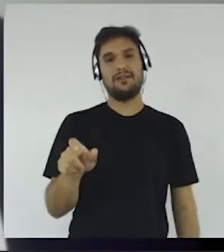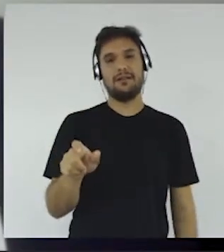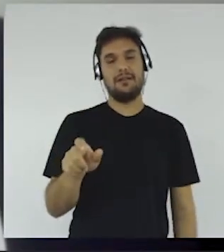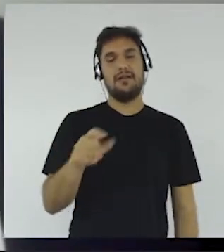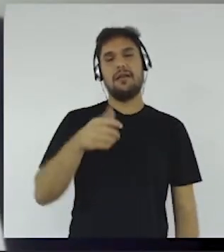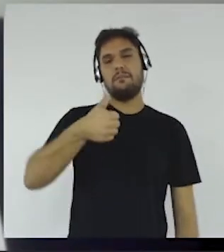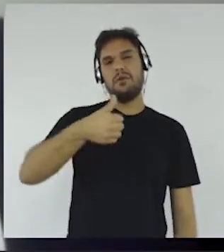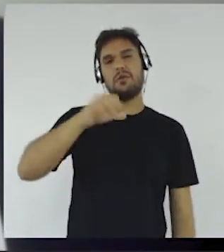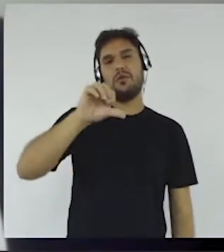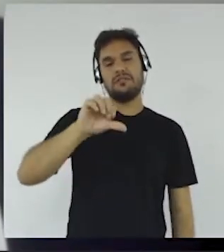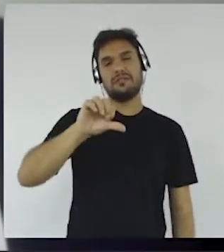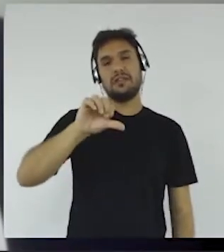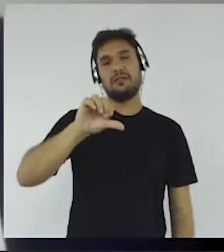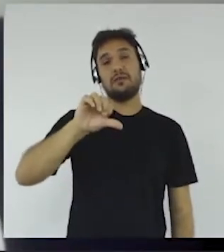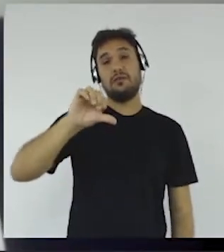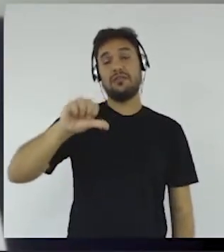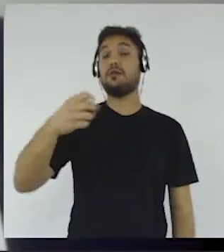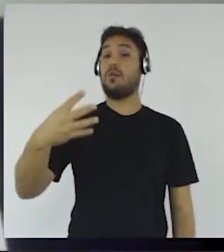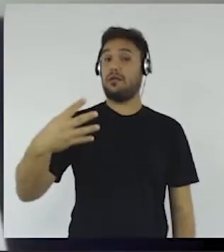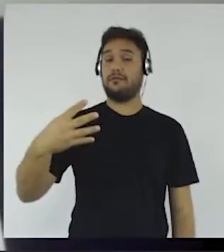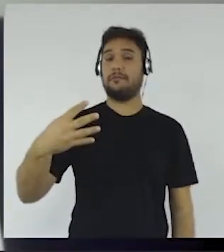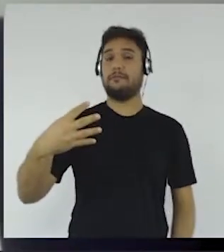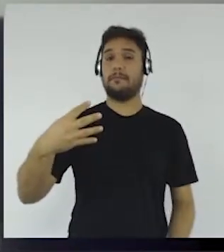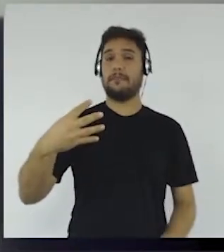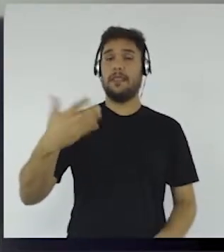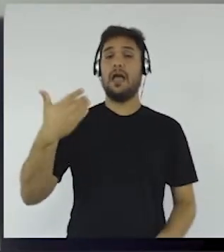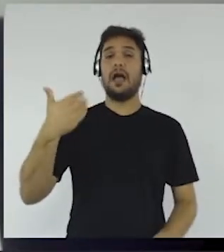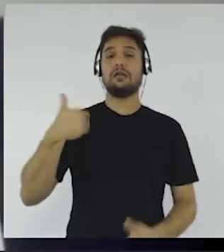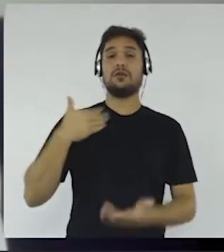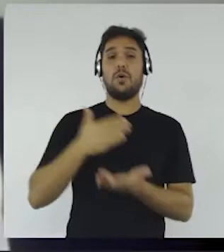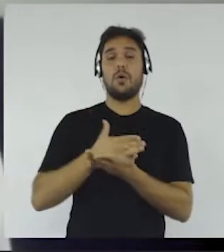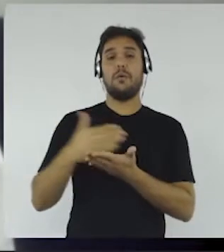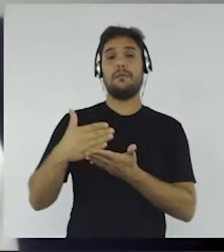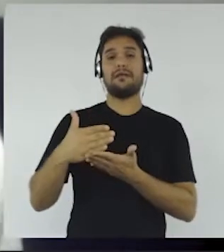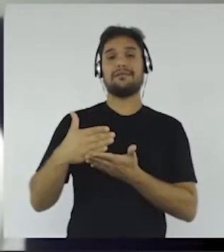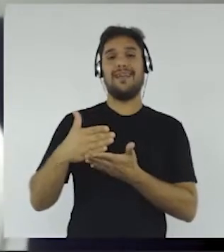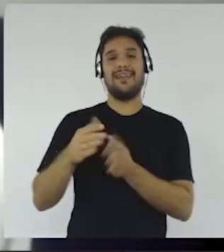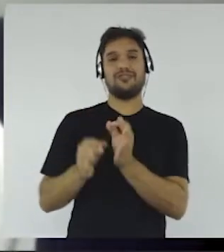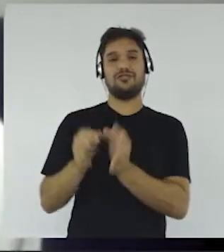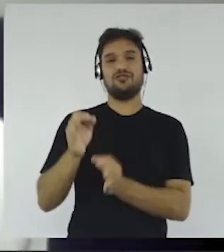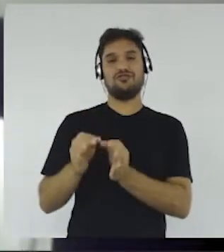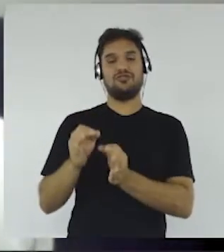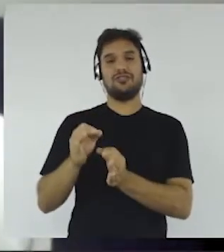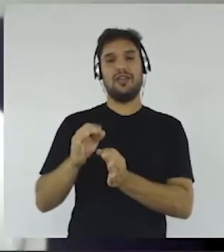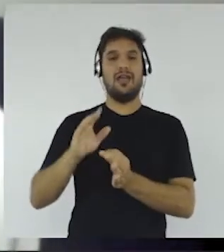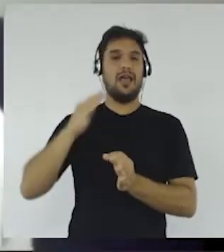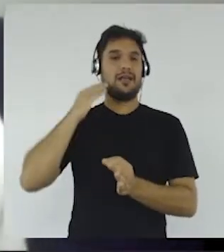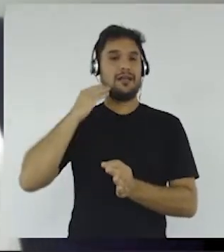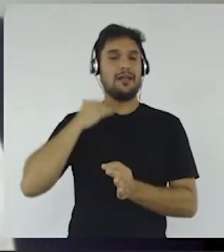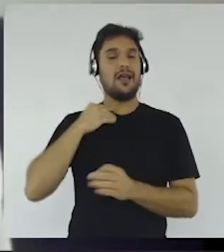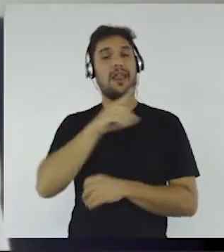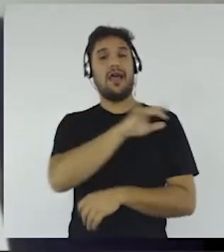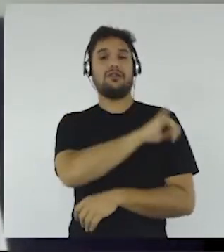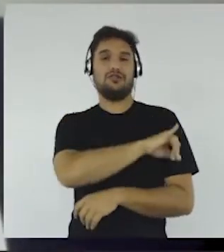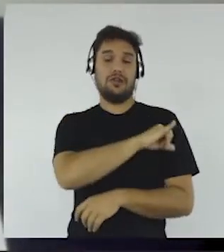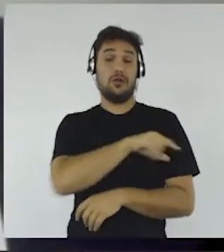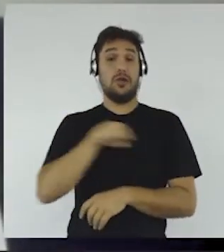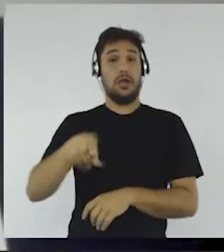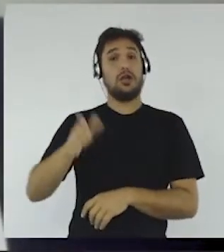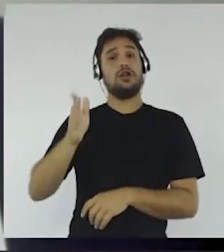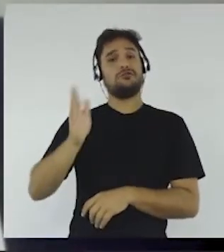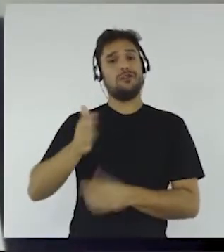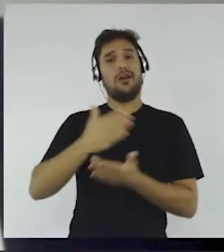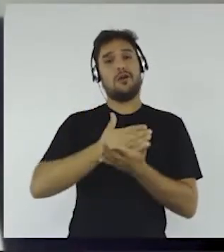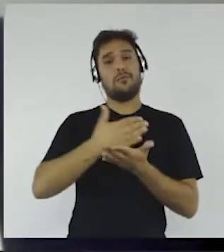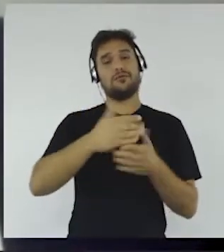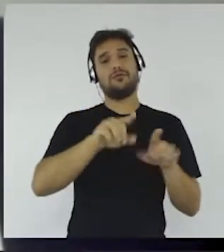em 1994, quando eu assumi a magistratura no estado do Rio de Janeiro. Ele já tinha